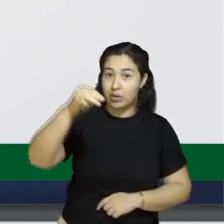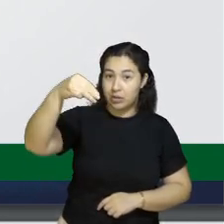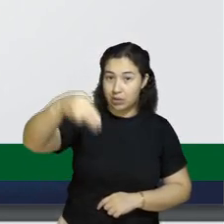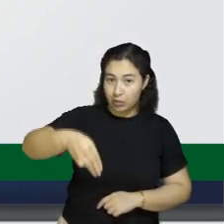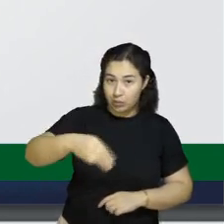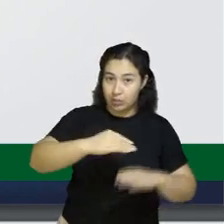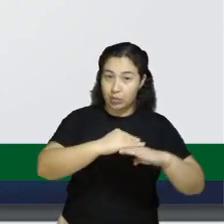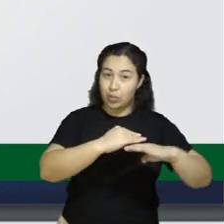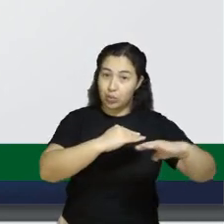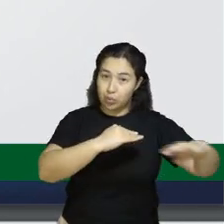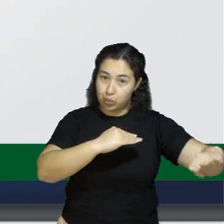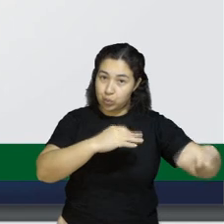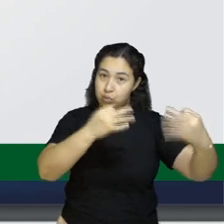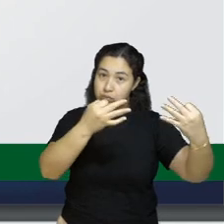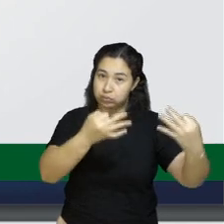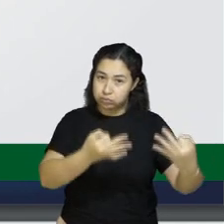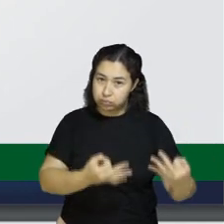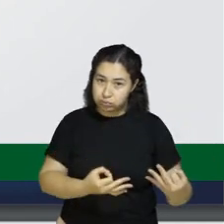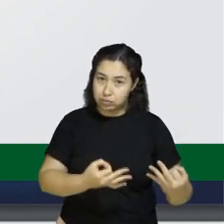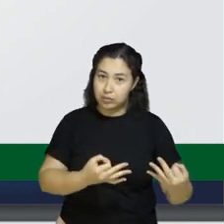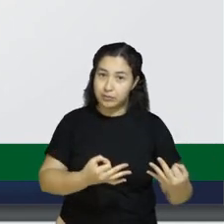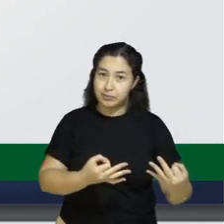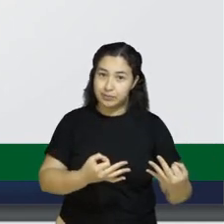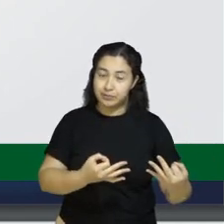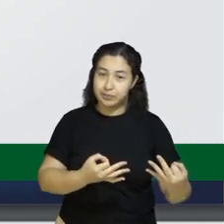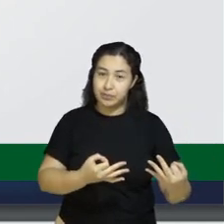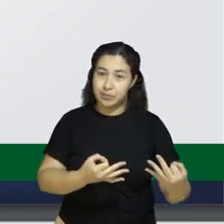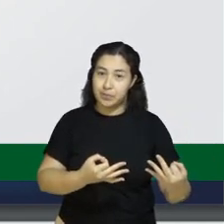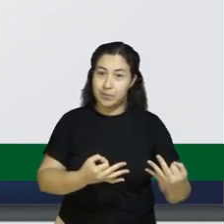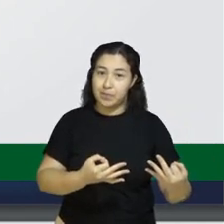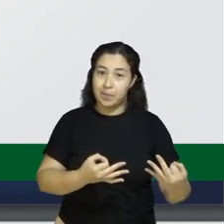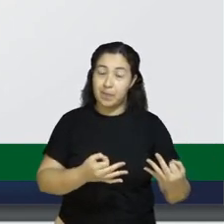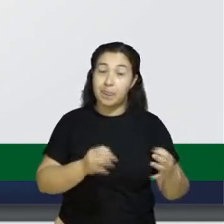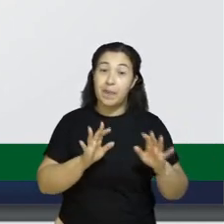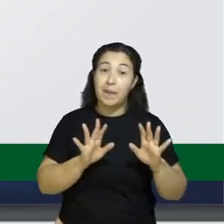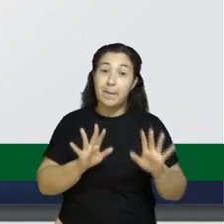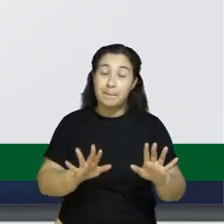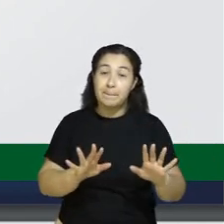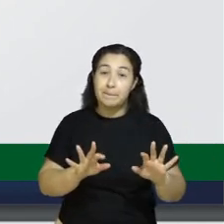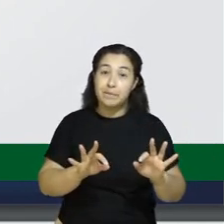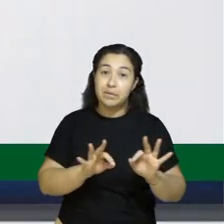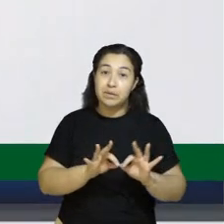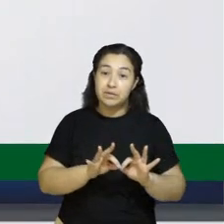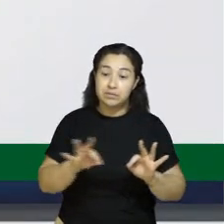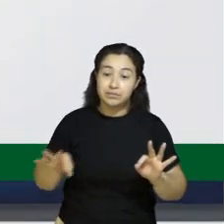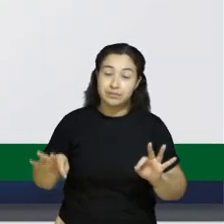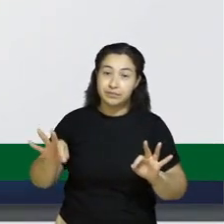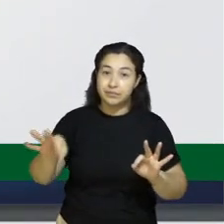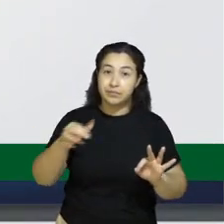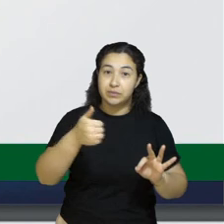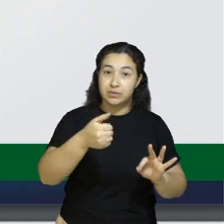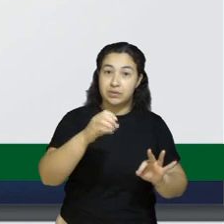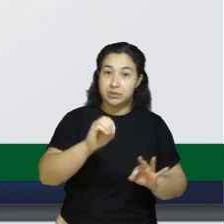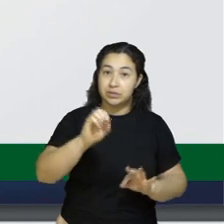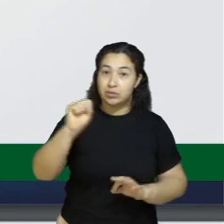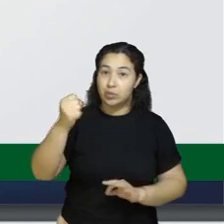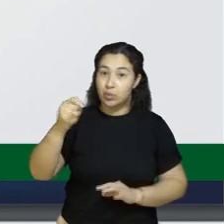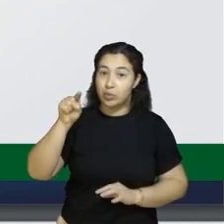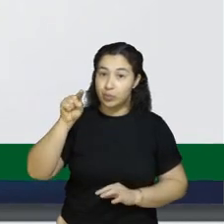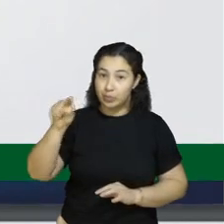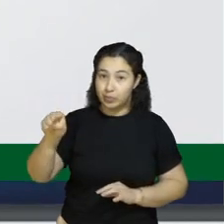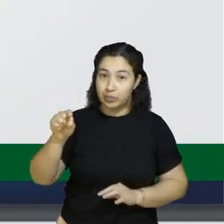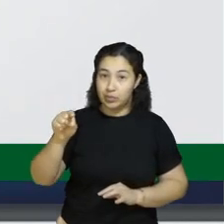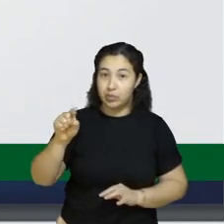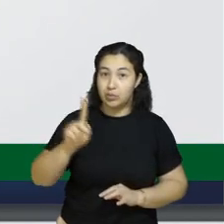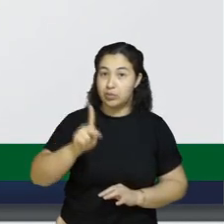pavimentada, num território de 108 mil quilômetros total de rodovia, portanto, aqui